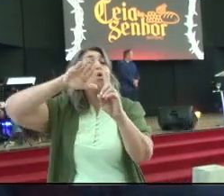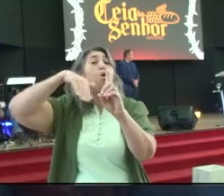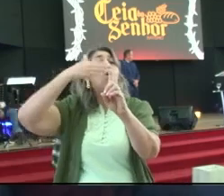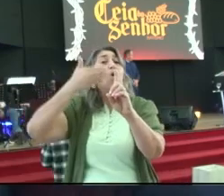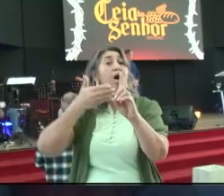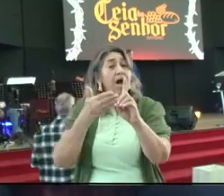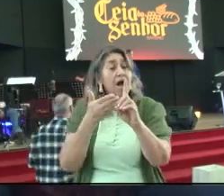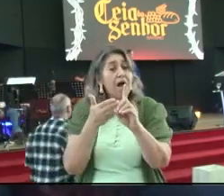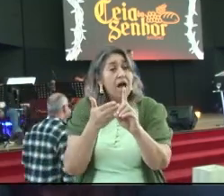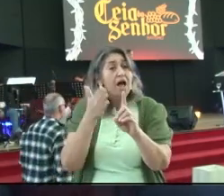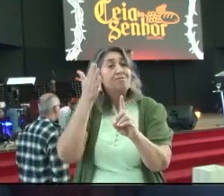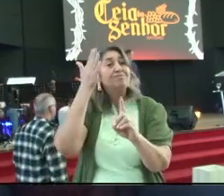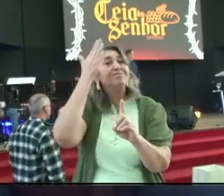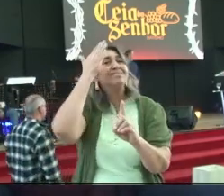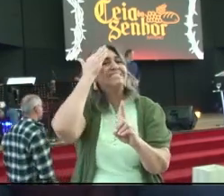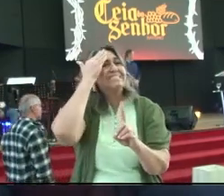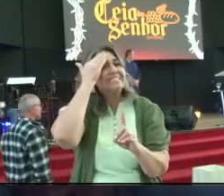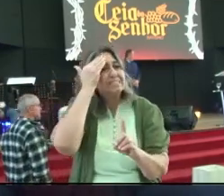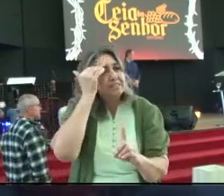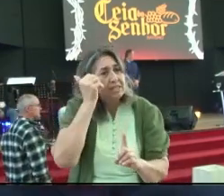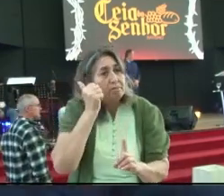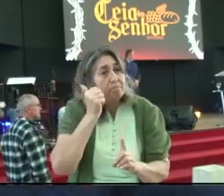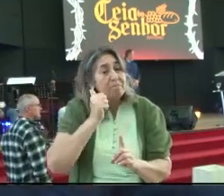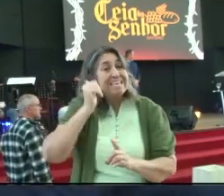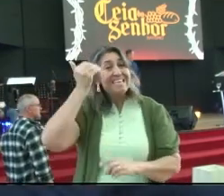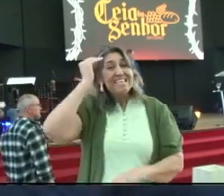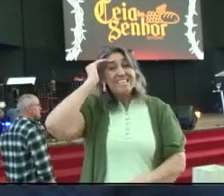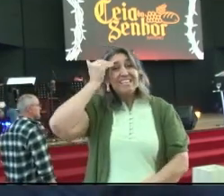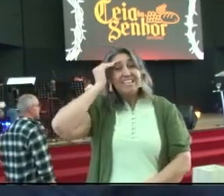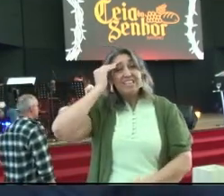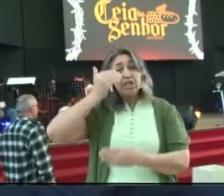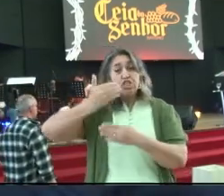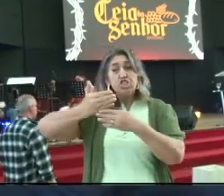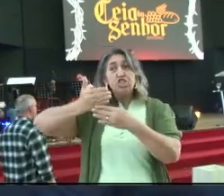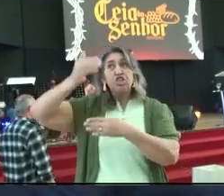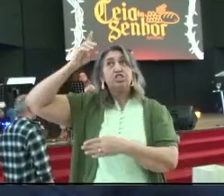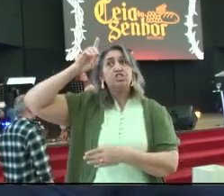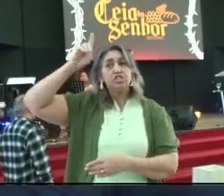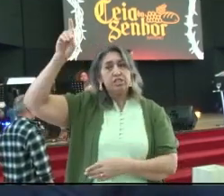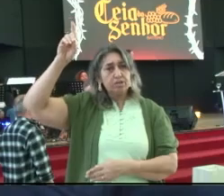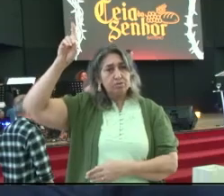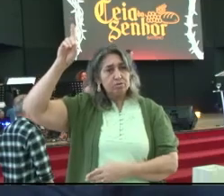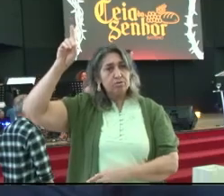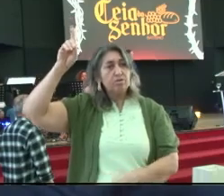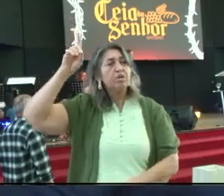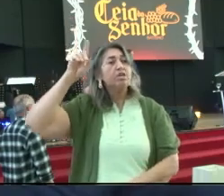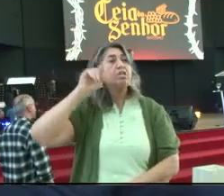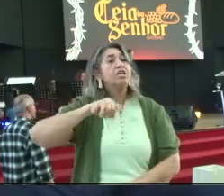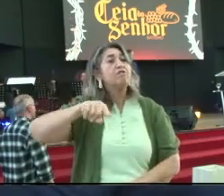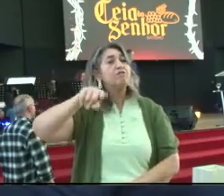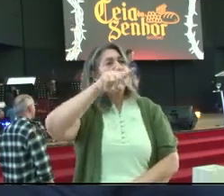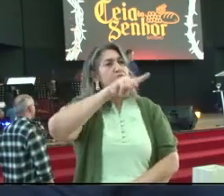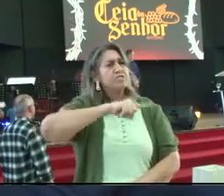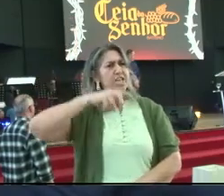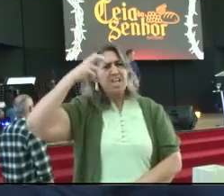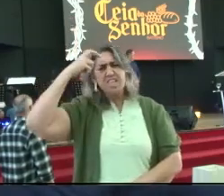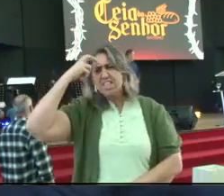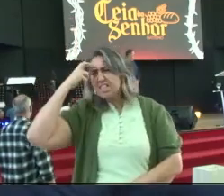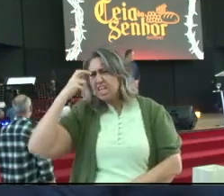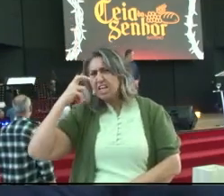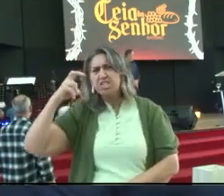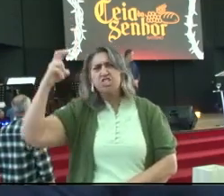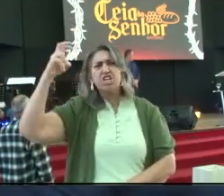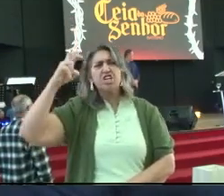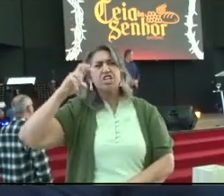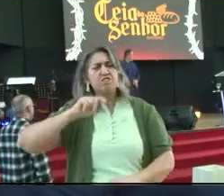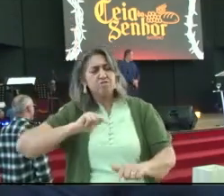Honra é você reconhecer diante de Deus de que você é inteligente,